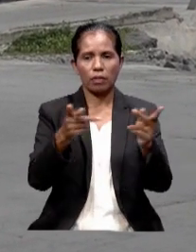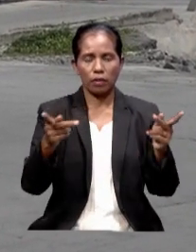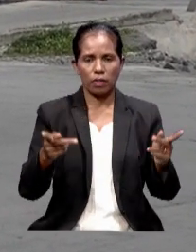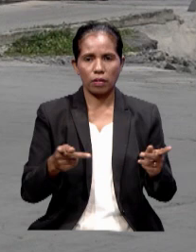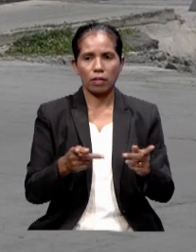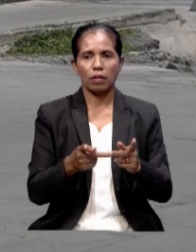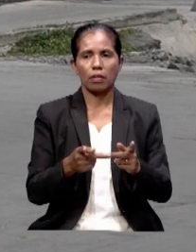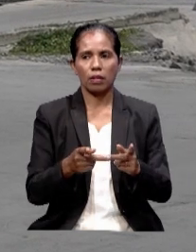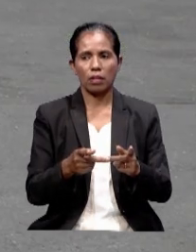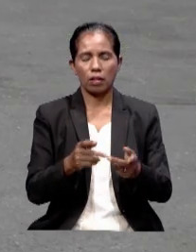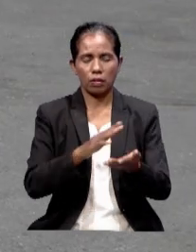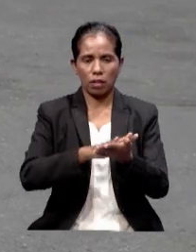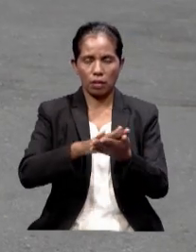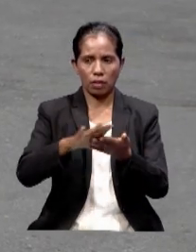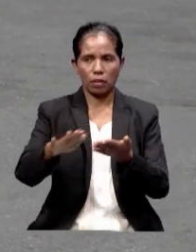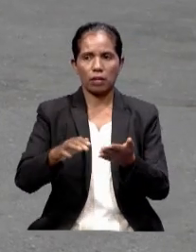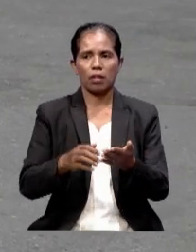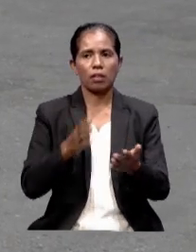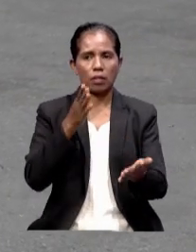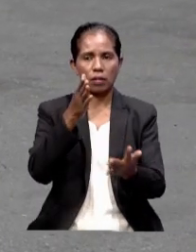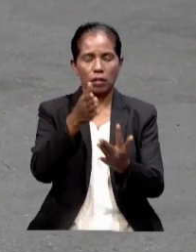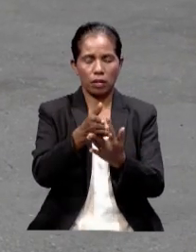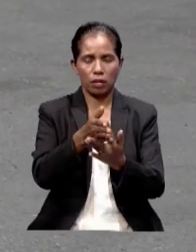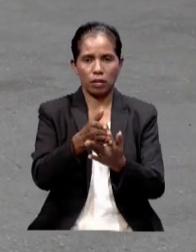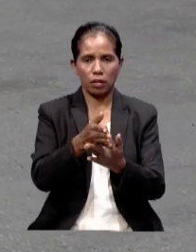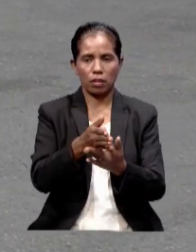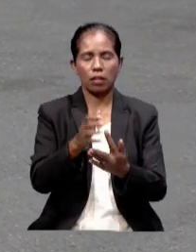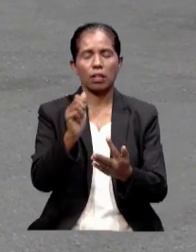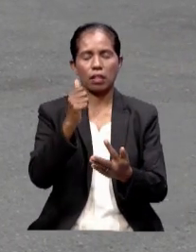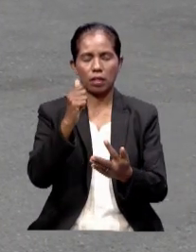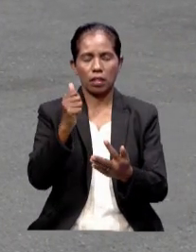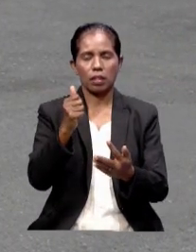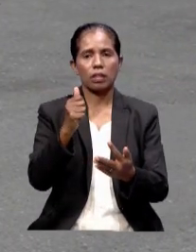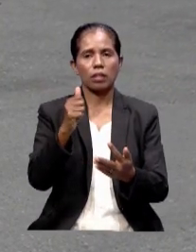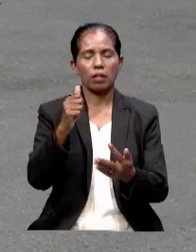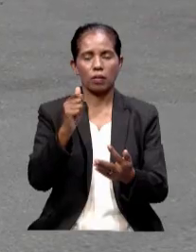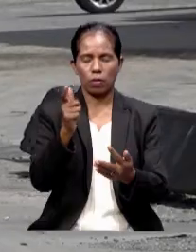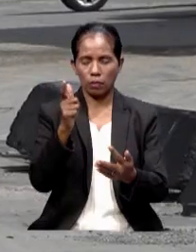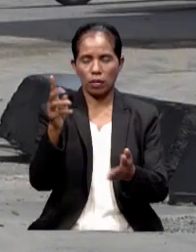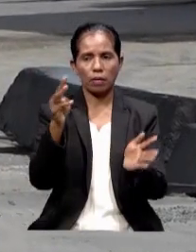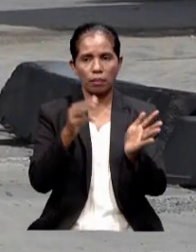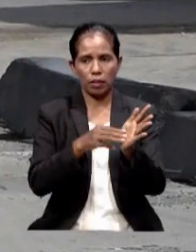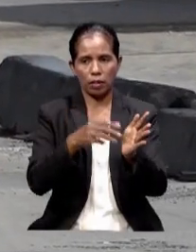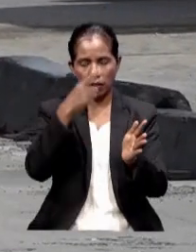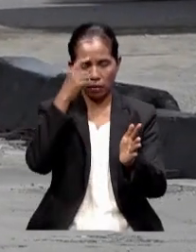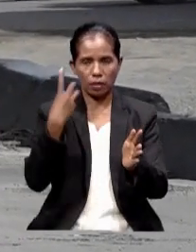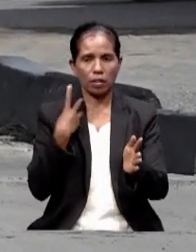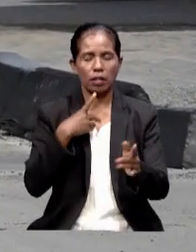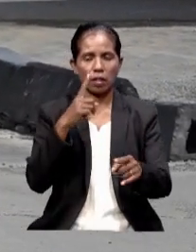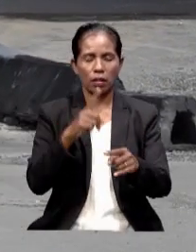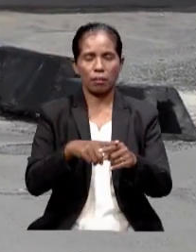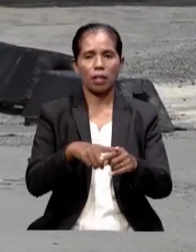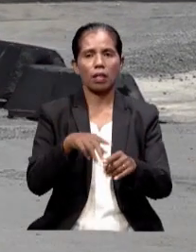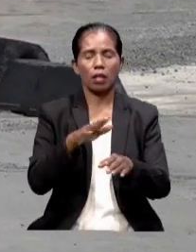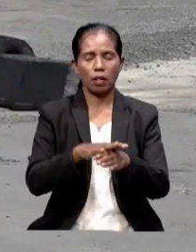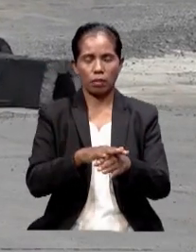ou ateru tam. Par hodi tamatan kala la sala 10 ou 20 metros, batan larang itu, tamanema kita la bele bok.